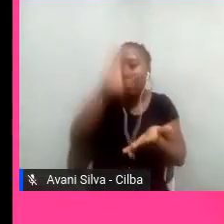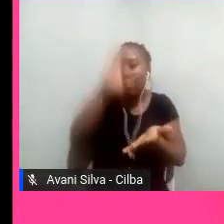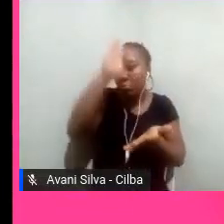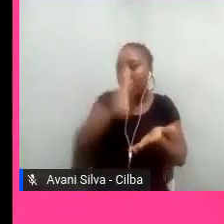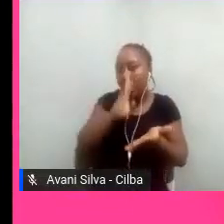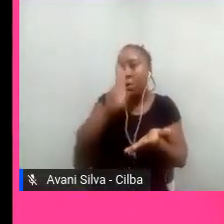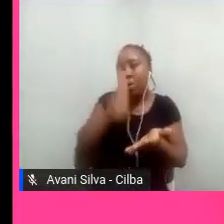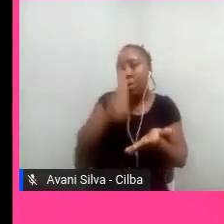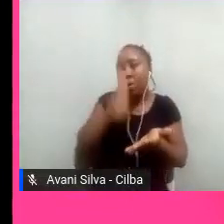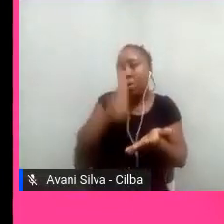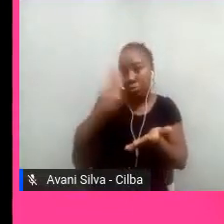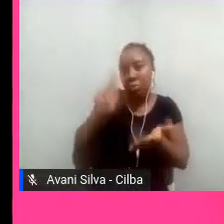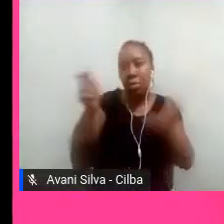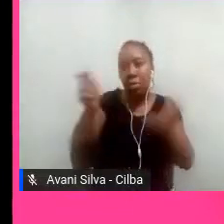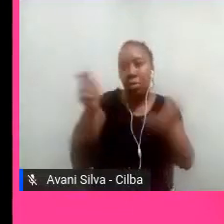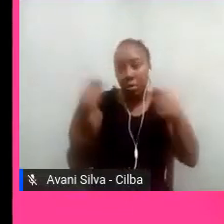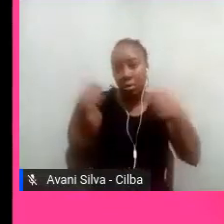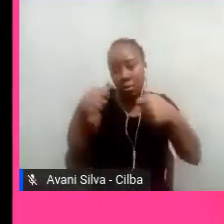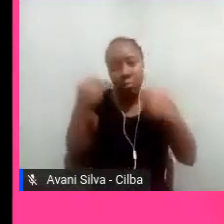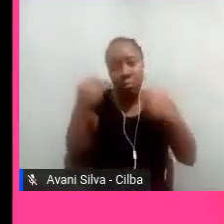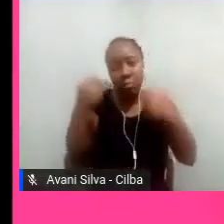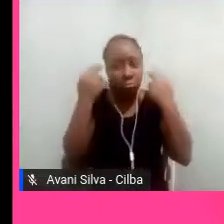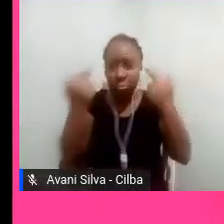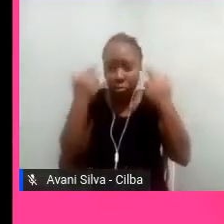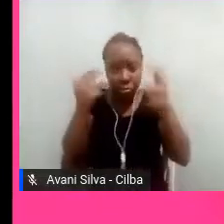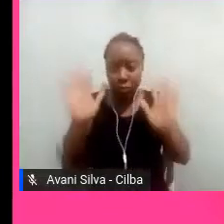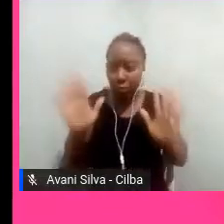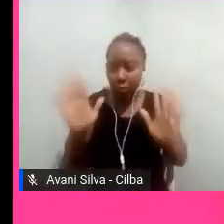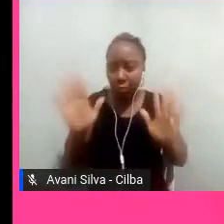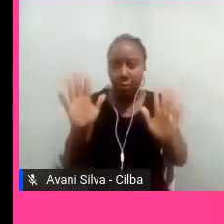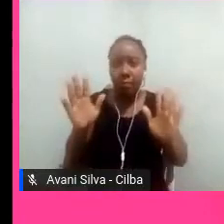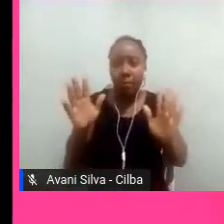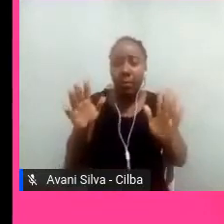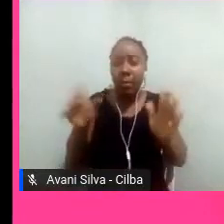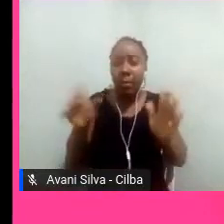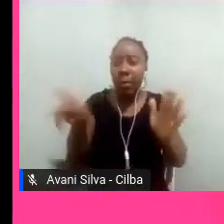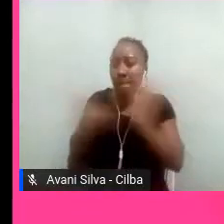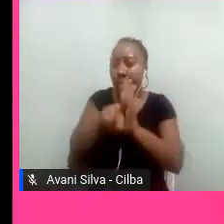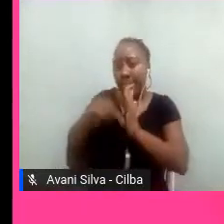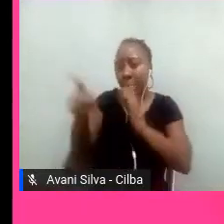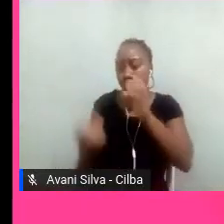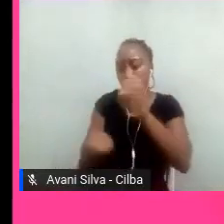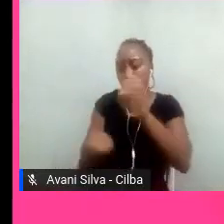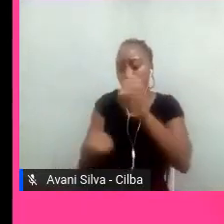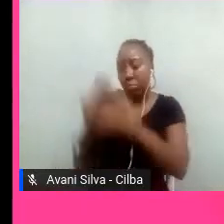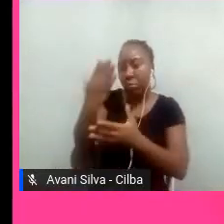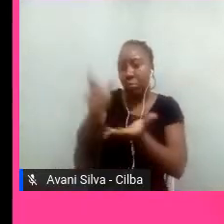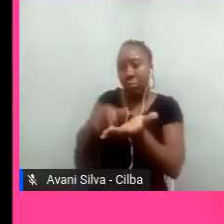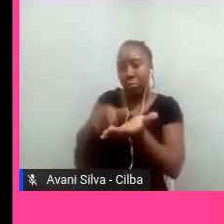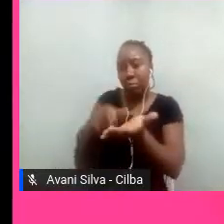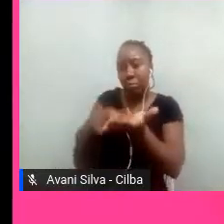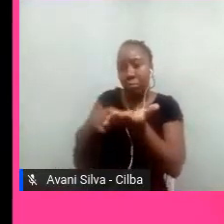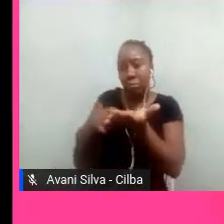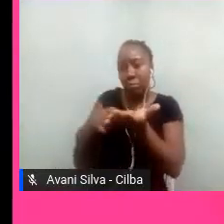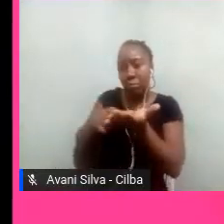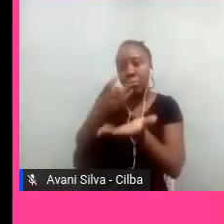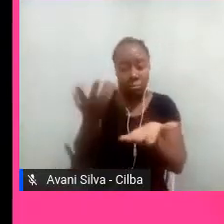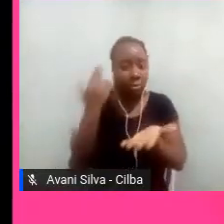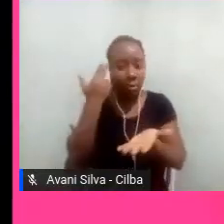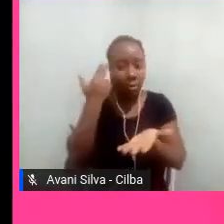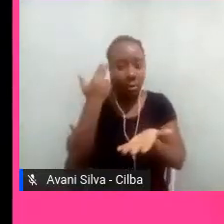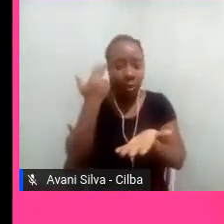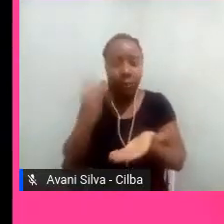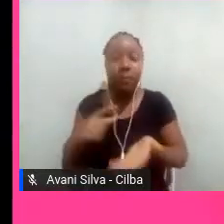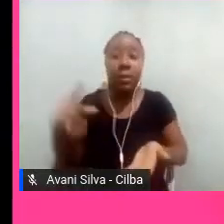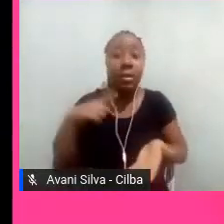tá? E é natural do próprio fabricante do programa mesmo. Fora isso, tem uma outra coisa